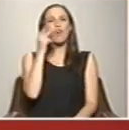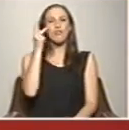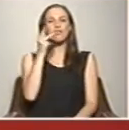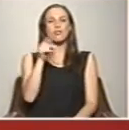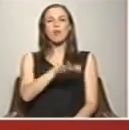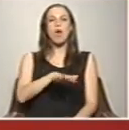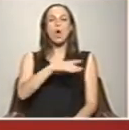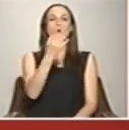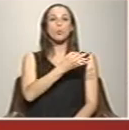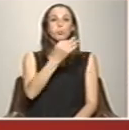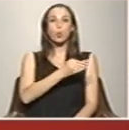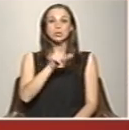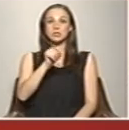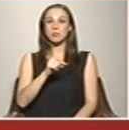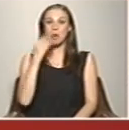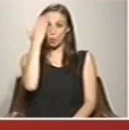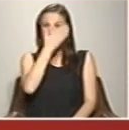Gondomar,